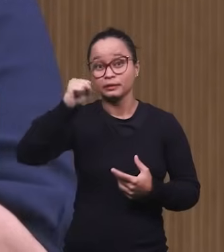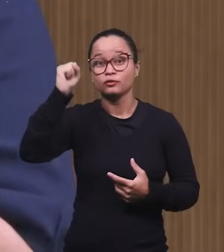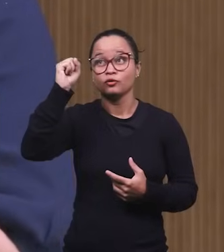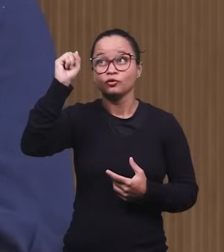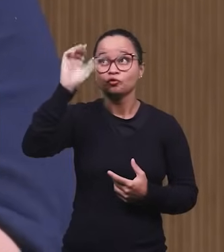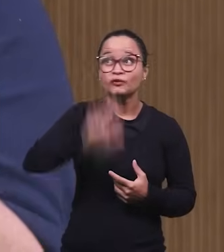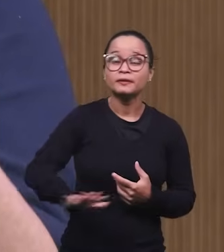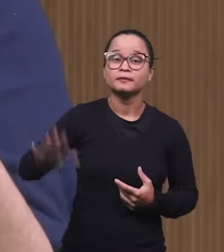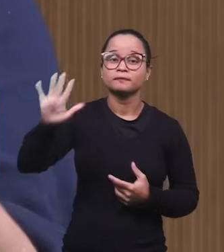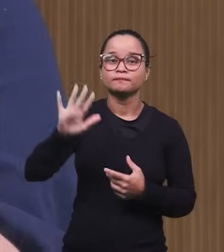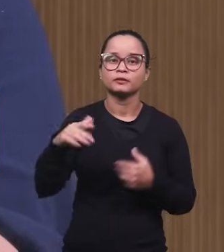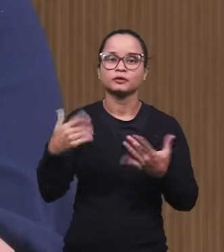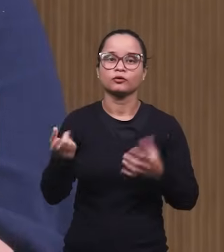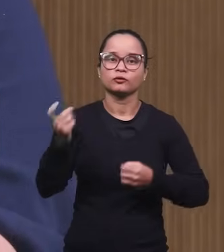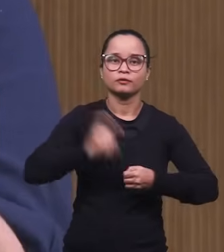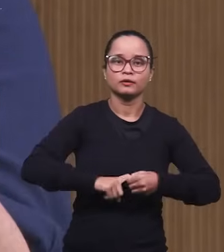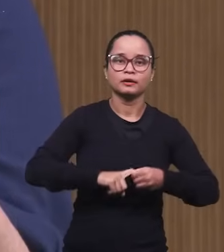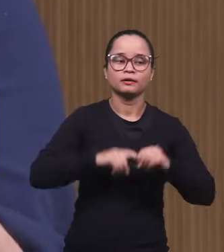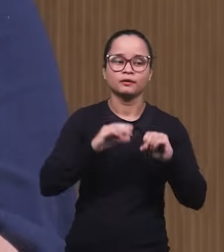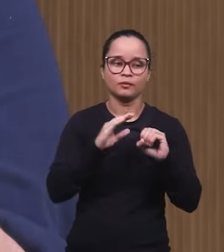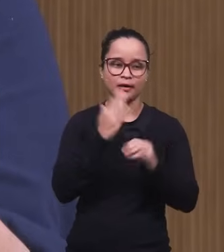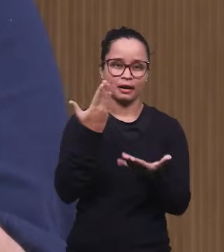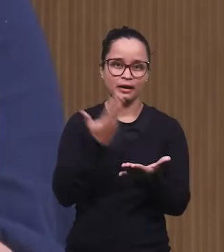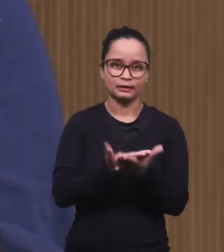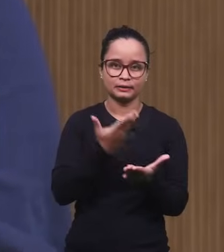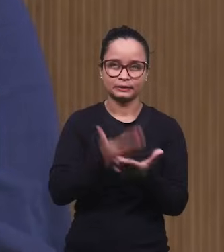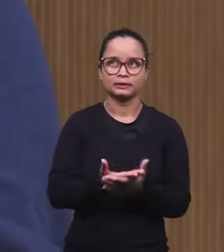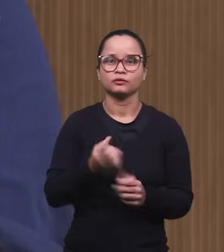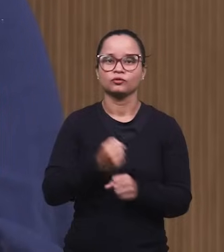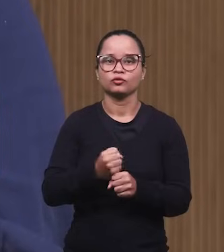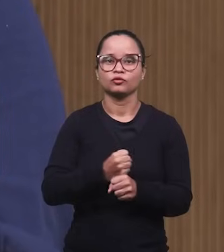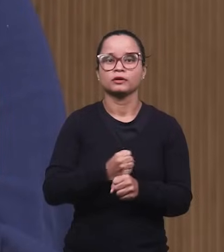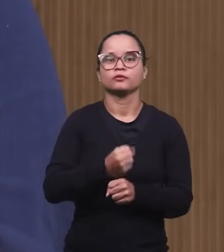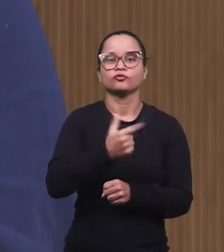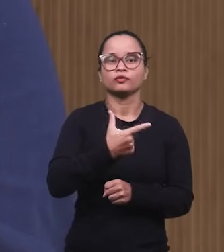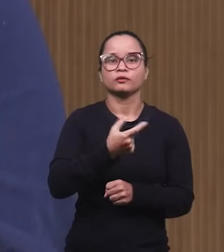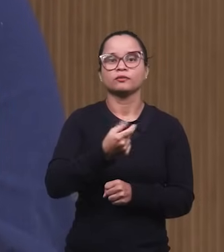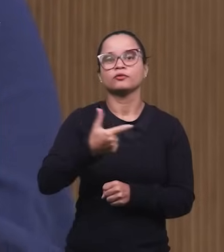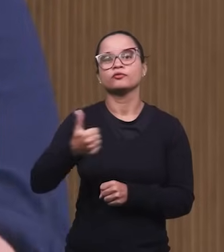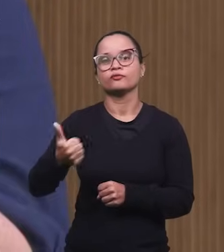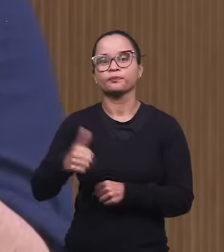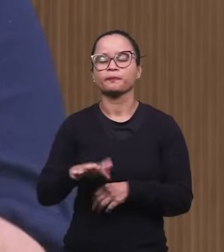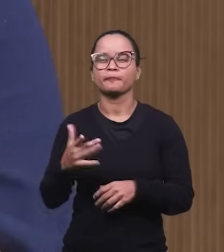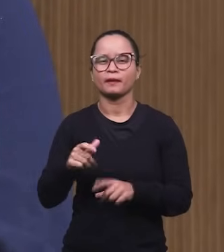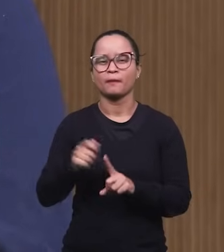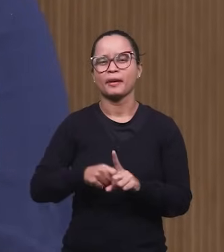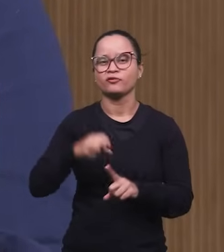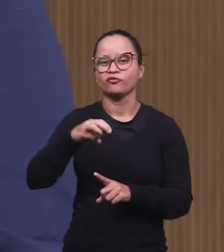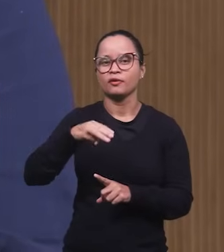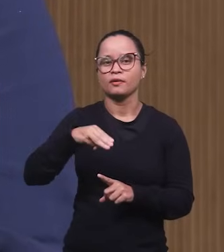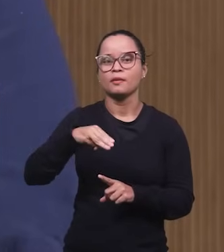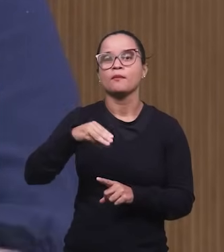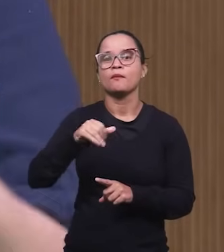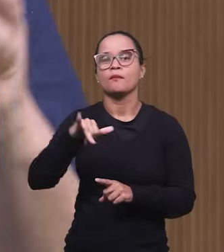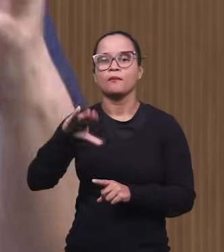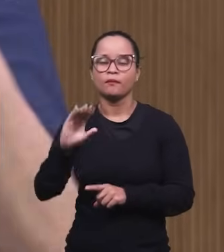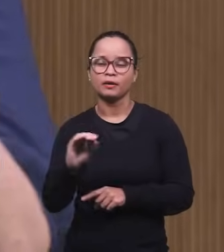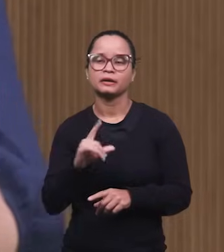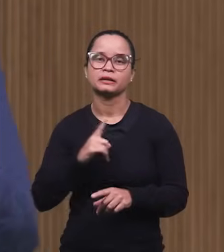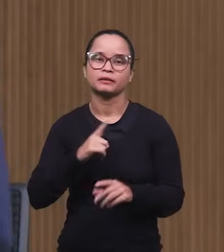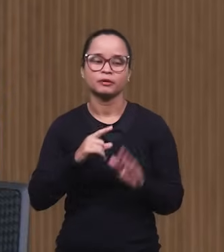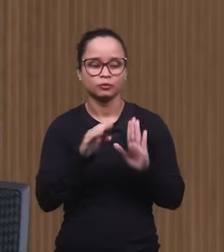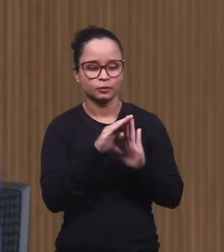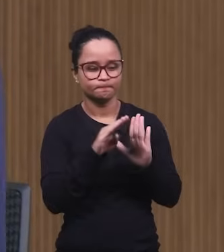emocional. Então, quando nós retornamos ali às aulas em 2021, maio, por aí, nós pegamos todo